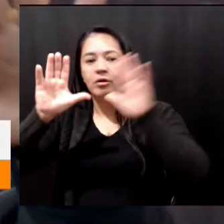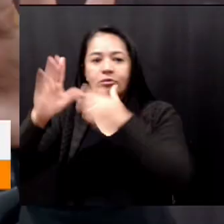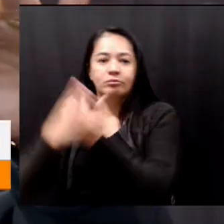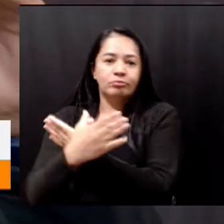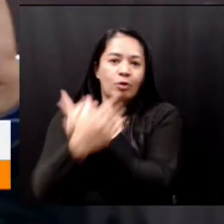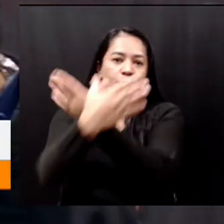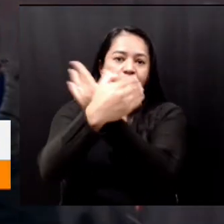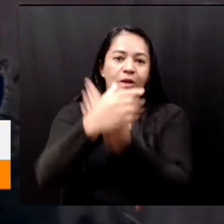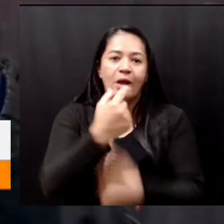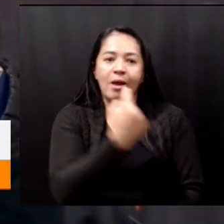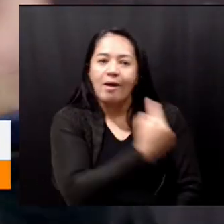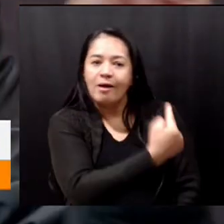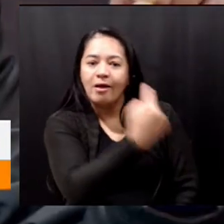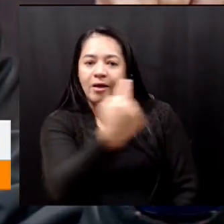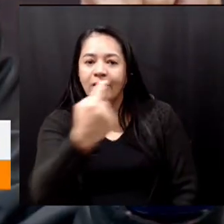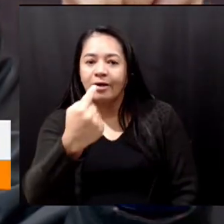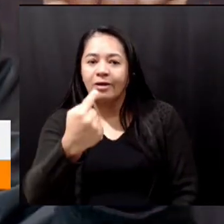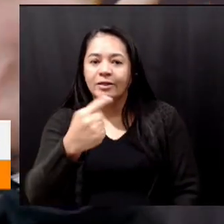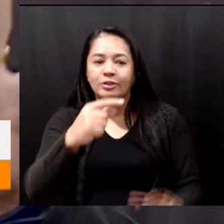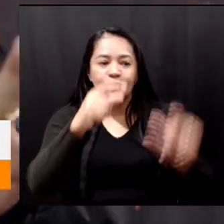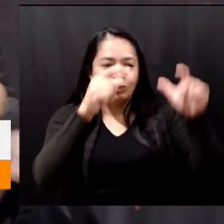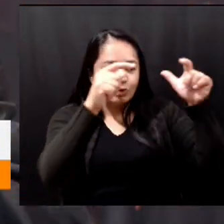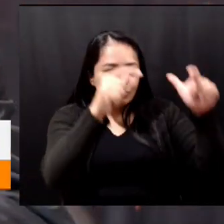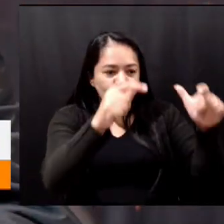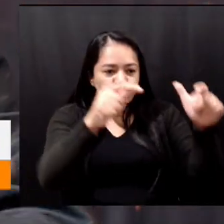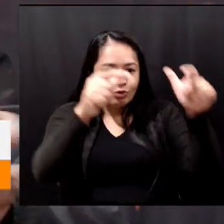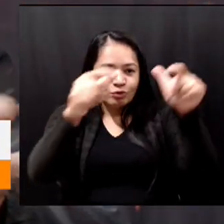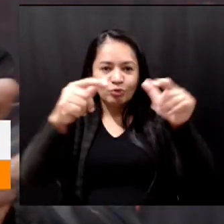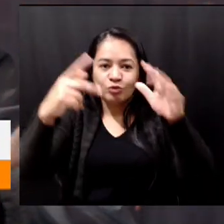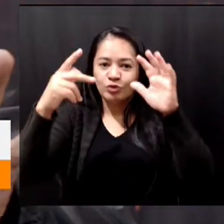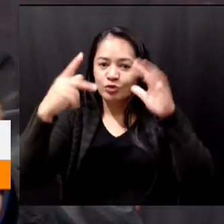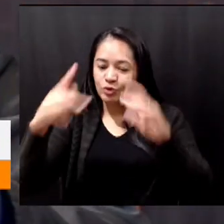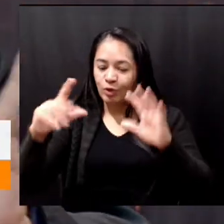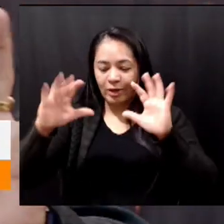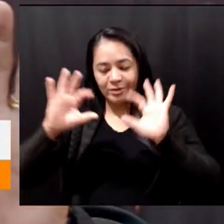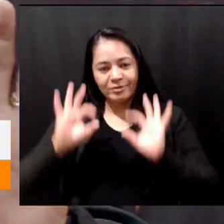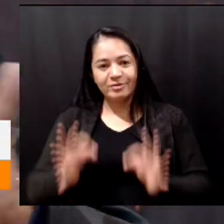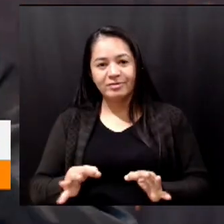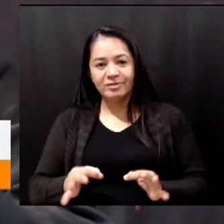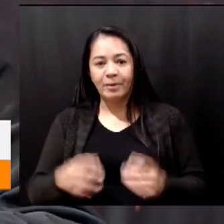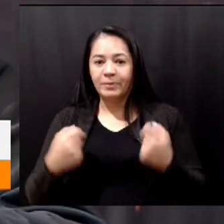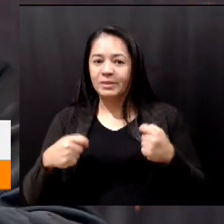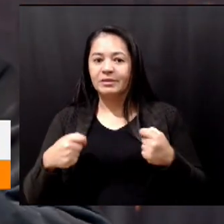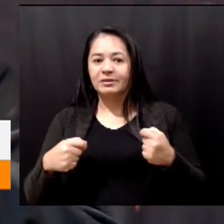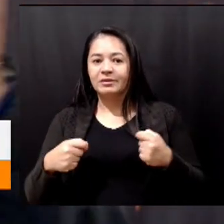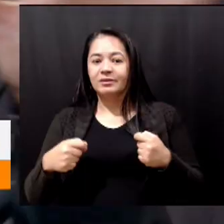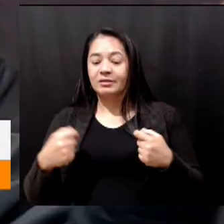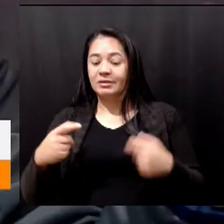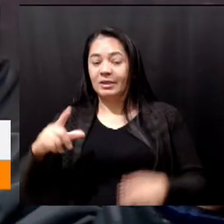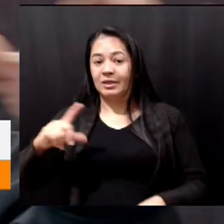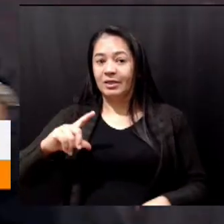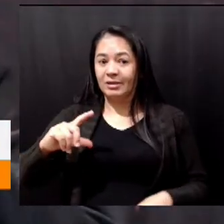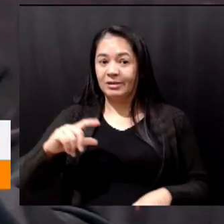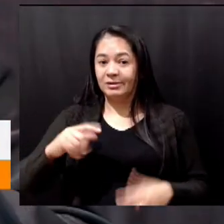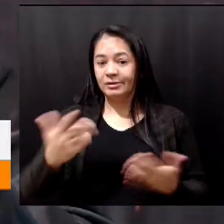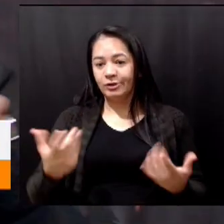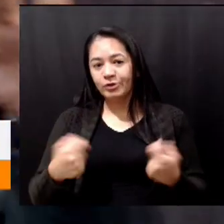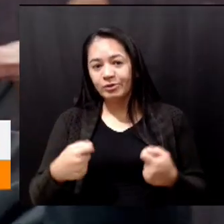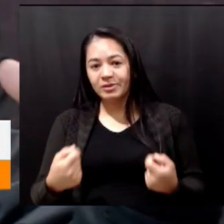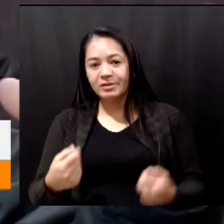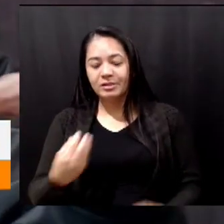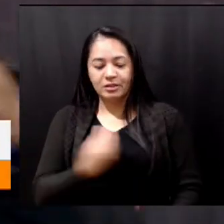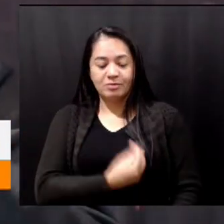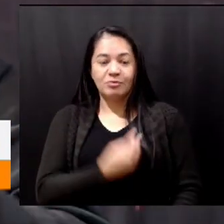está na sua cadeia de suprimento ali, tem que ter o que necessita para sobreviver. Então, é mais ou menos a mesma